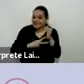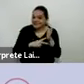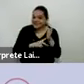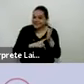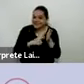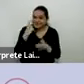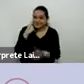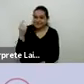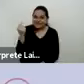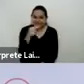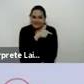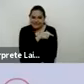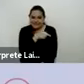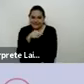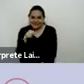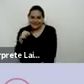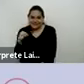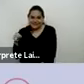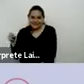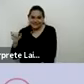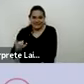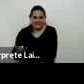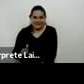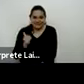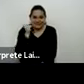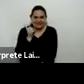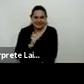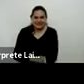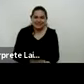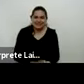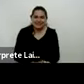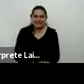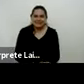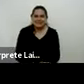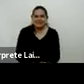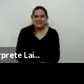cimec.com.br/médico 24 horas e aproveite!